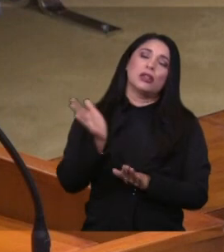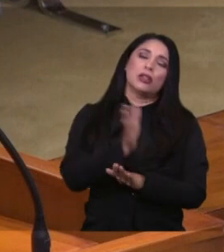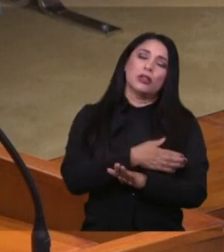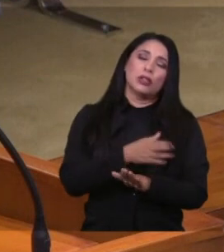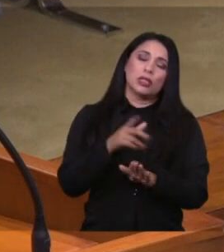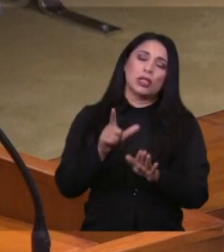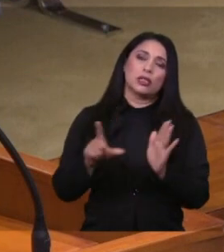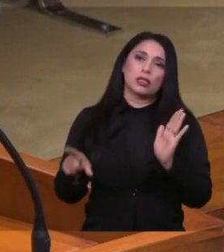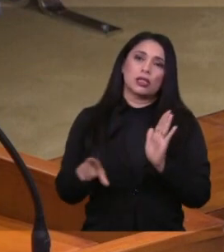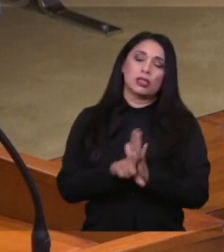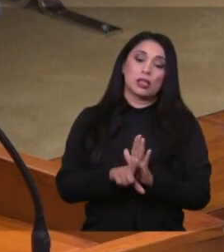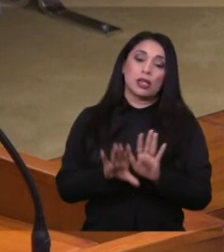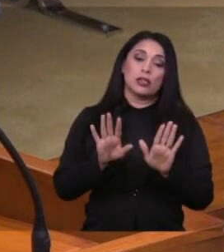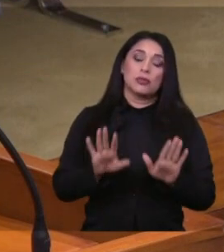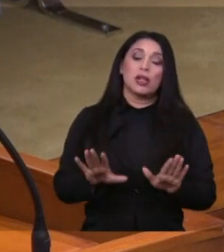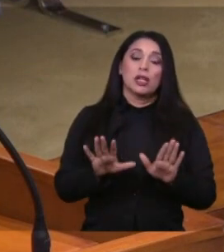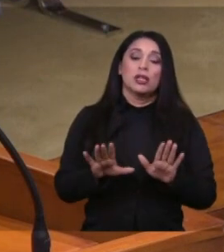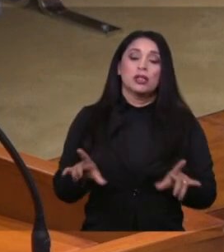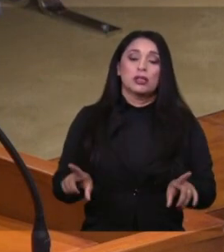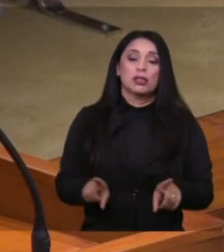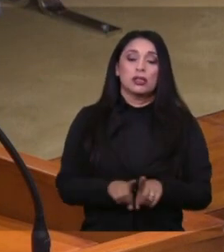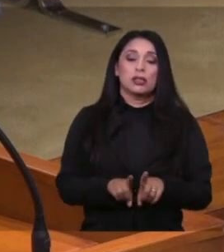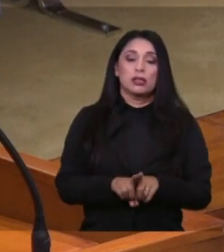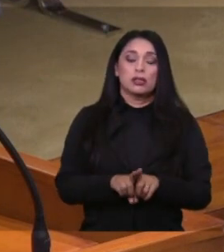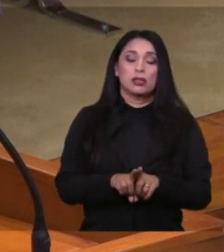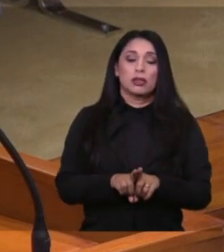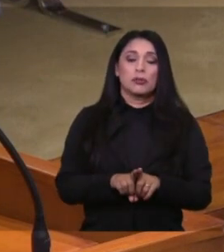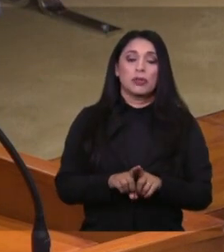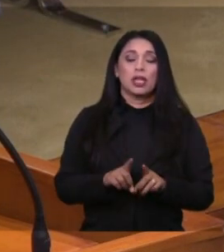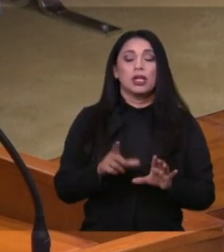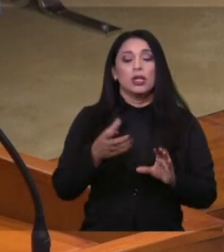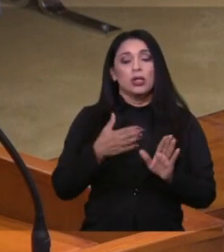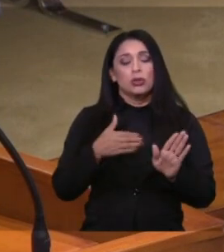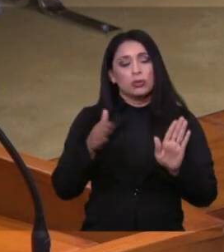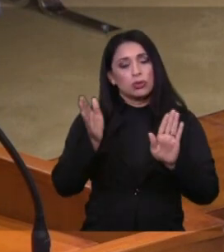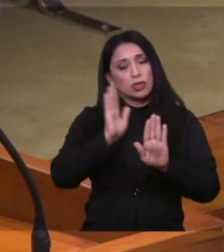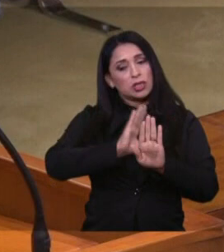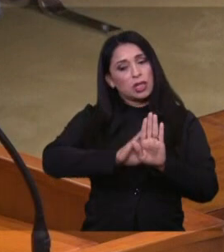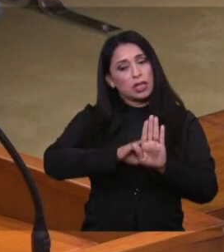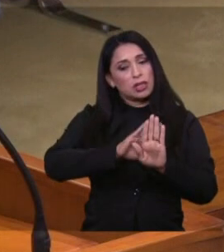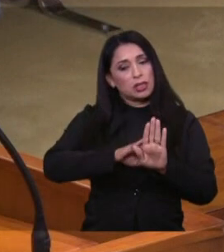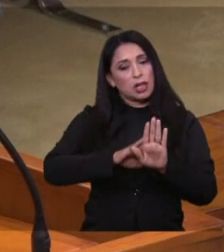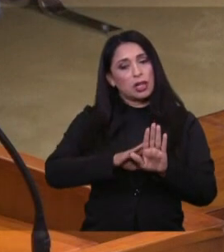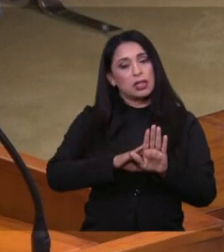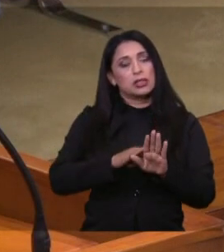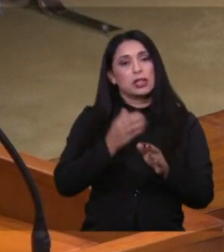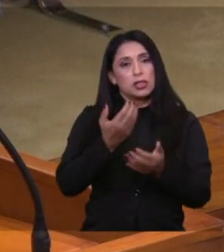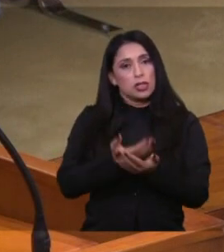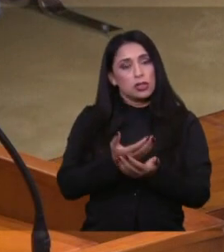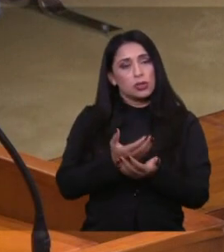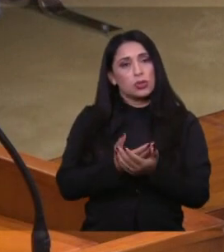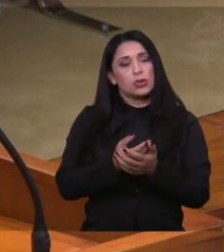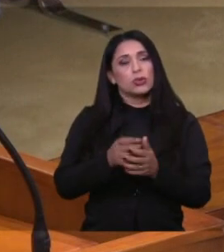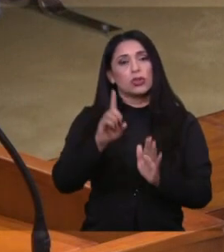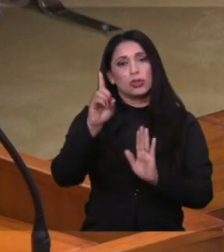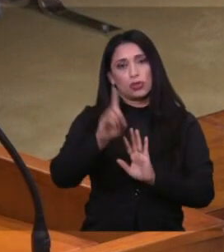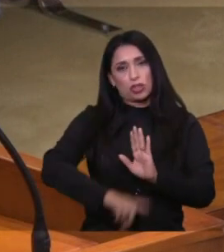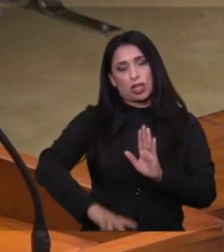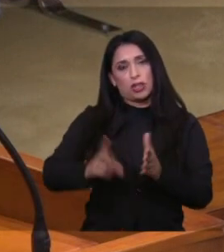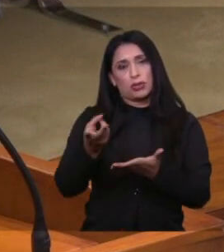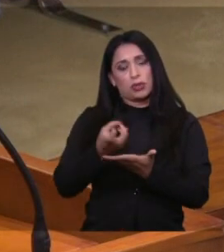as leis que instituem, mas também o caráter axiológico por detrás, que nós estudamos nos manuais de direito tributário, nos cursos de direito tributário.